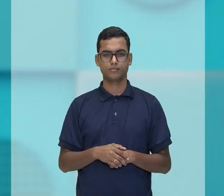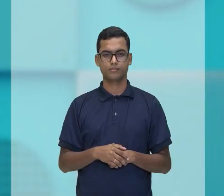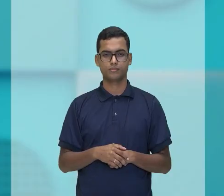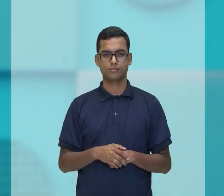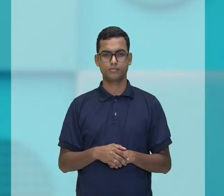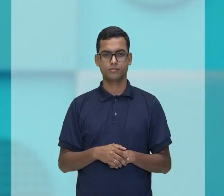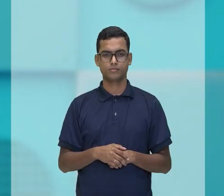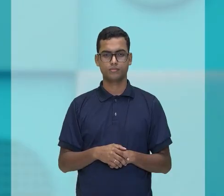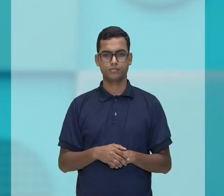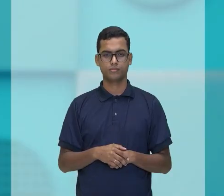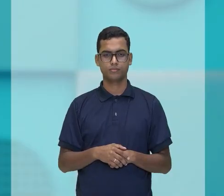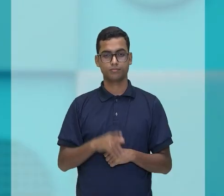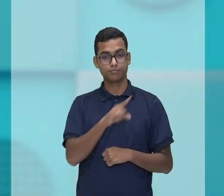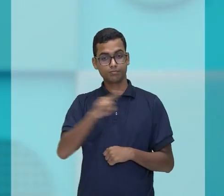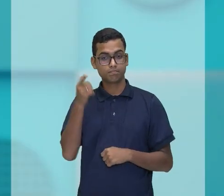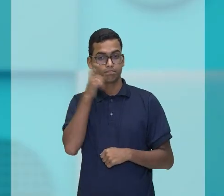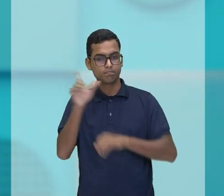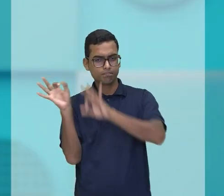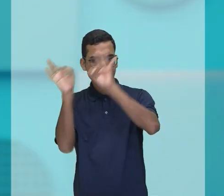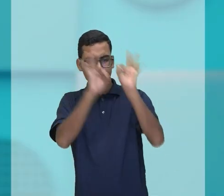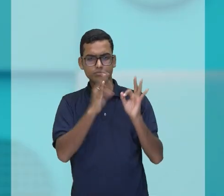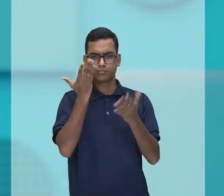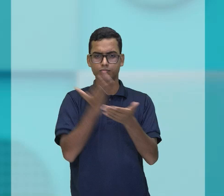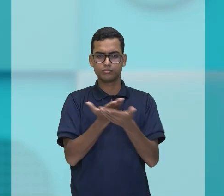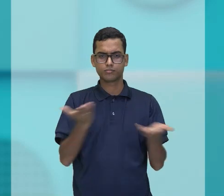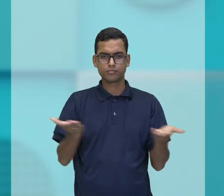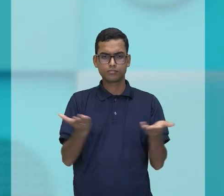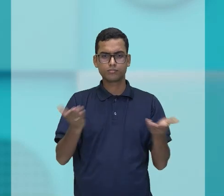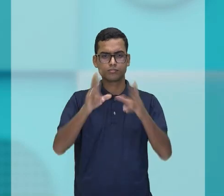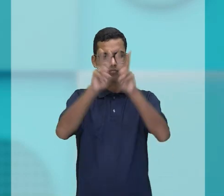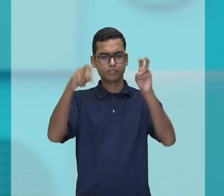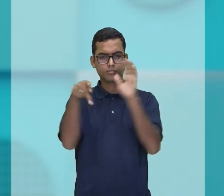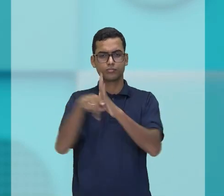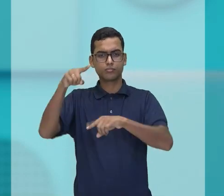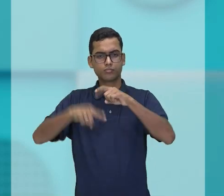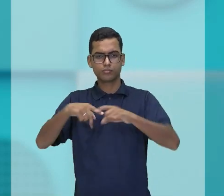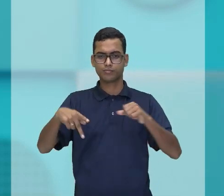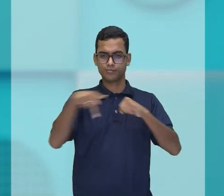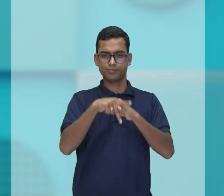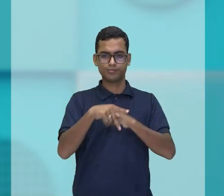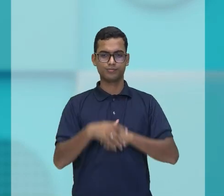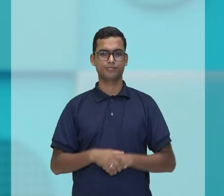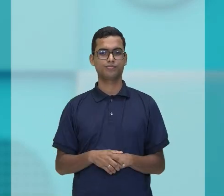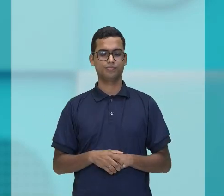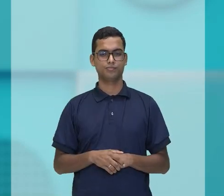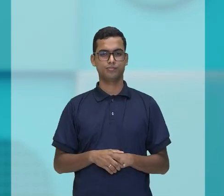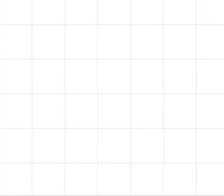Então, vocês puderam acompanhar aí a nossa aula sobre objective pronouns.